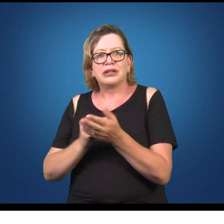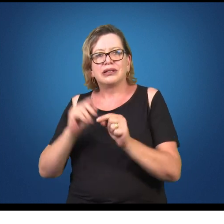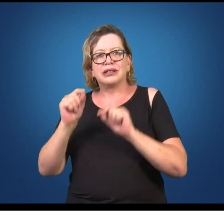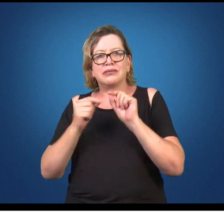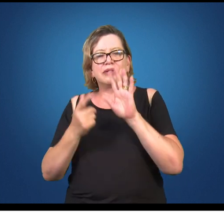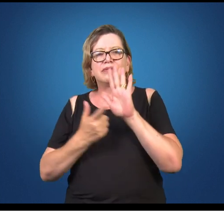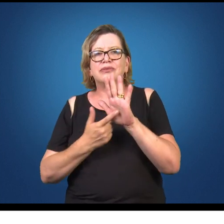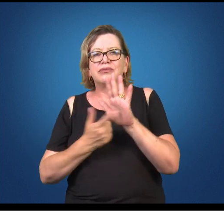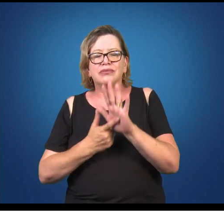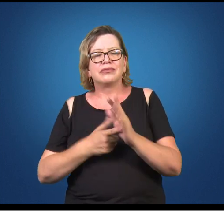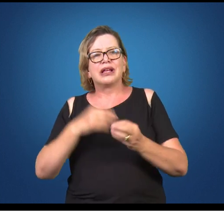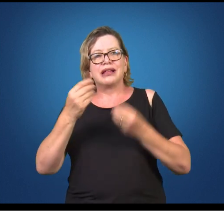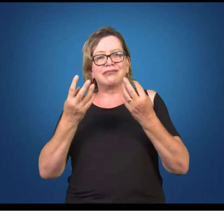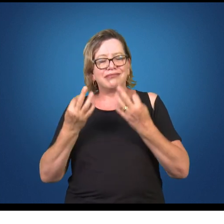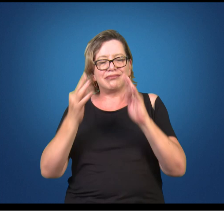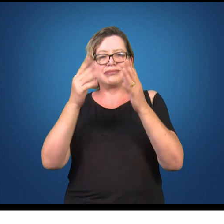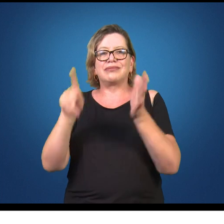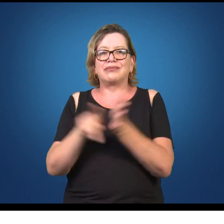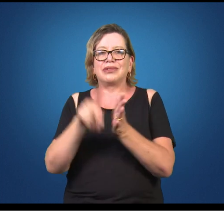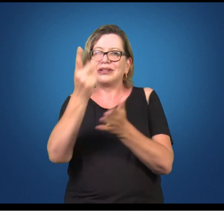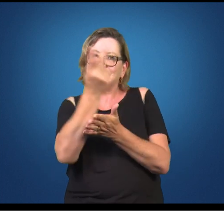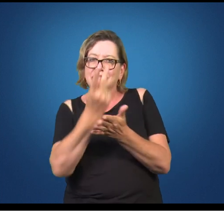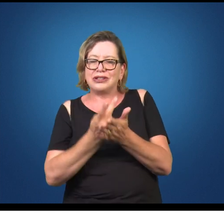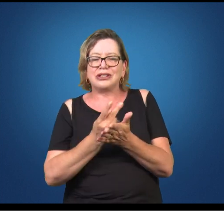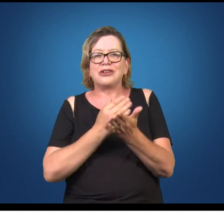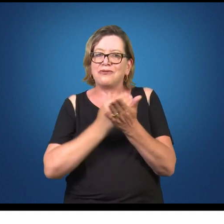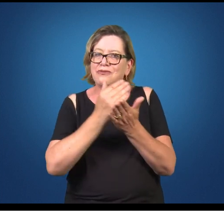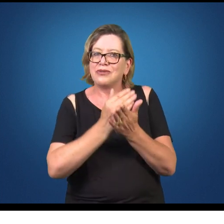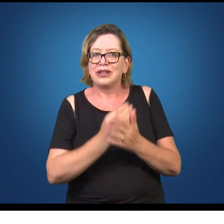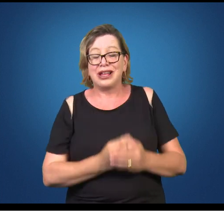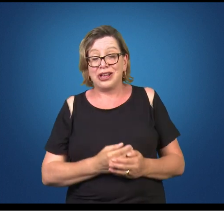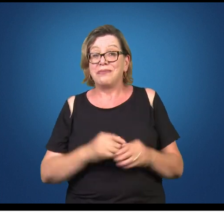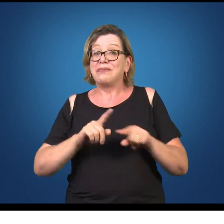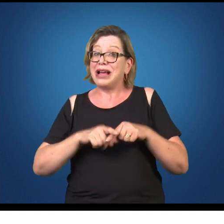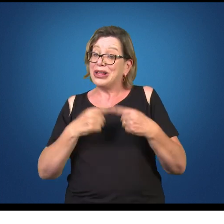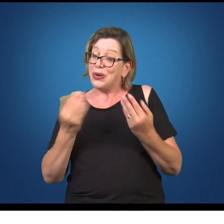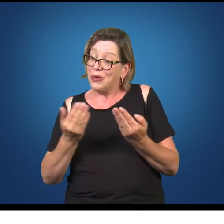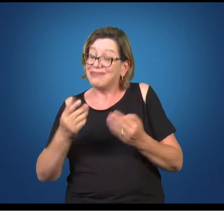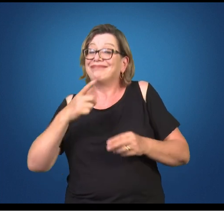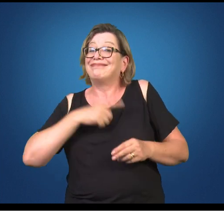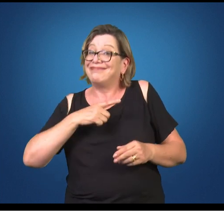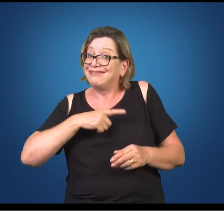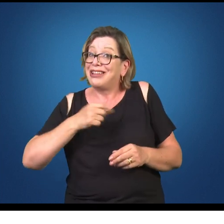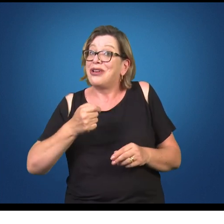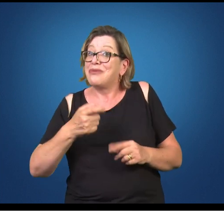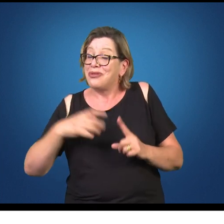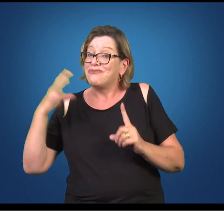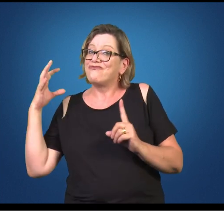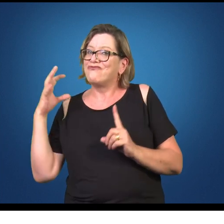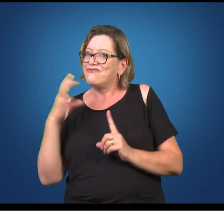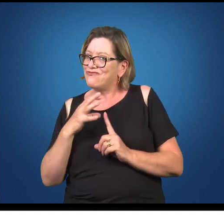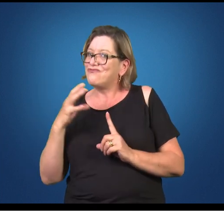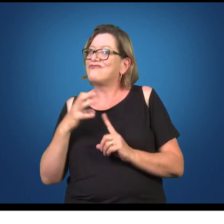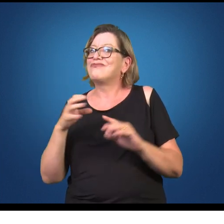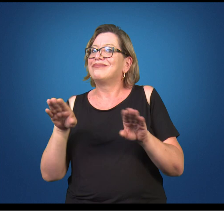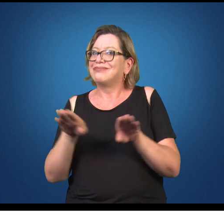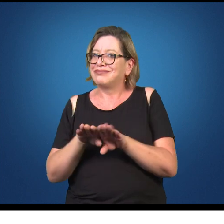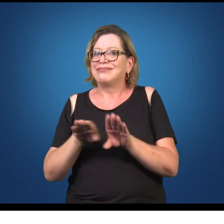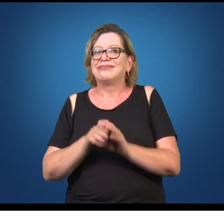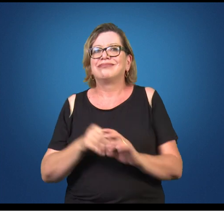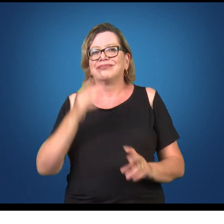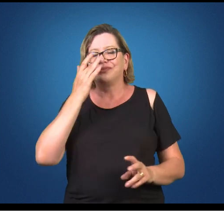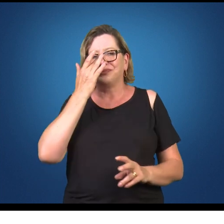enfoque técnico no desenho, né? Então, isso ainda tem a sua influência até os dias Até de hoje no hoje, né?